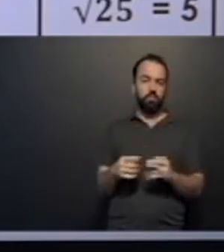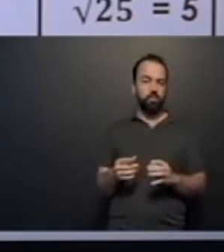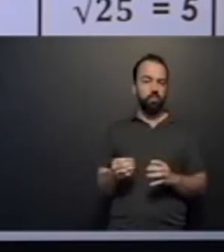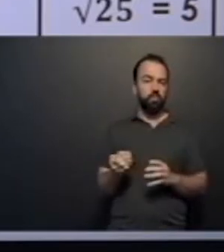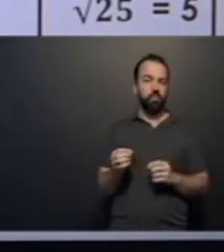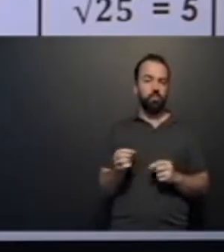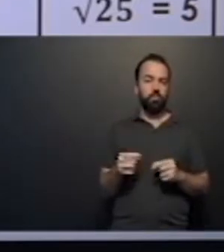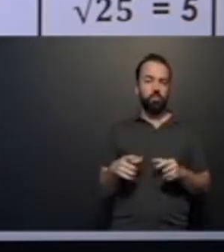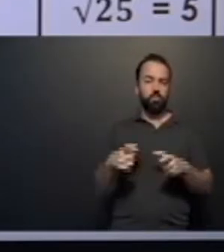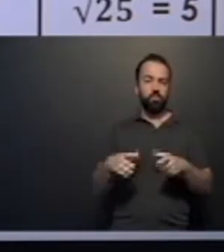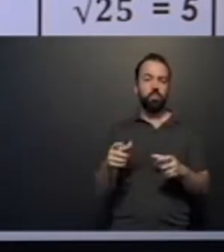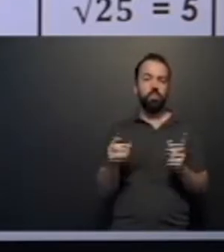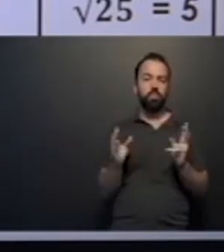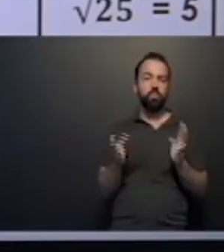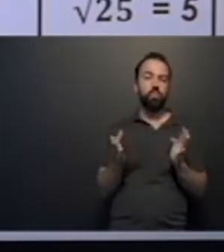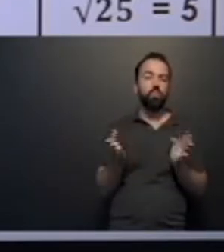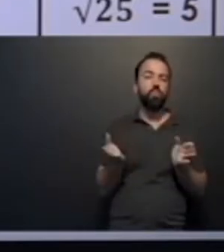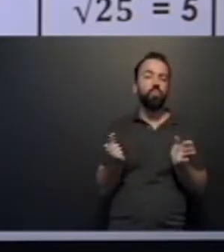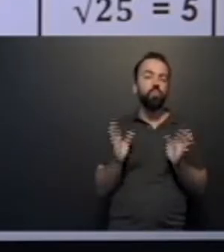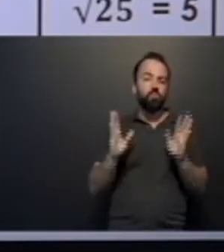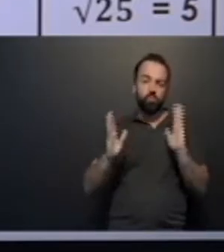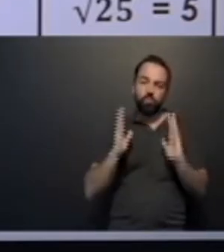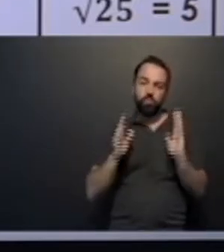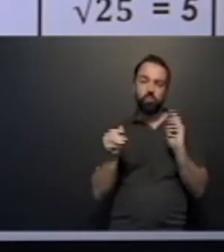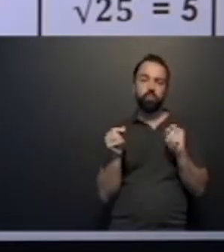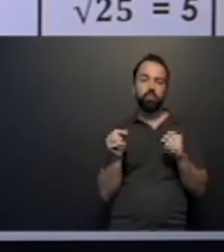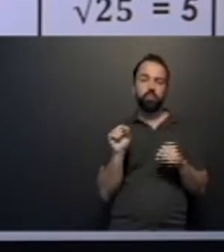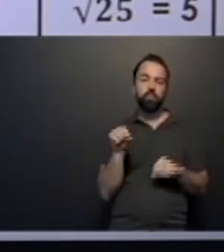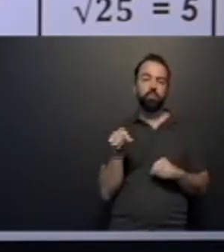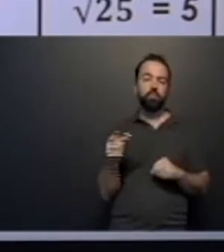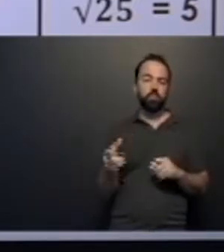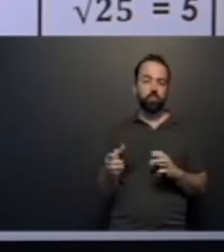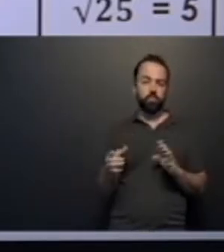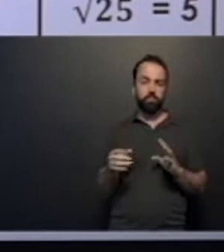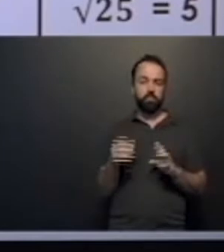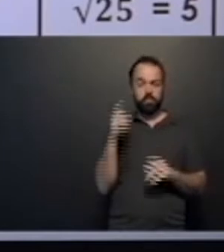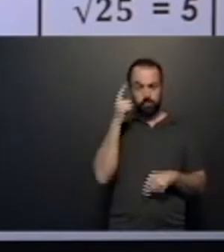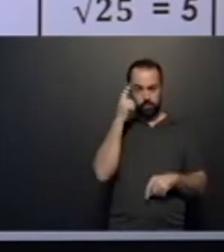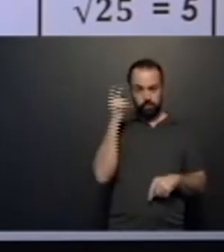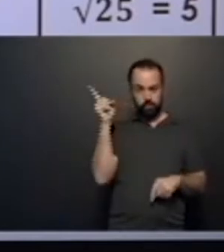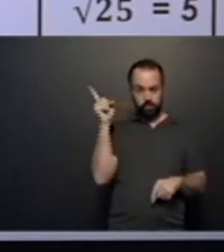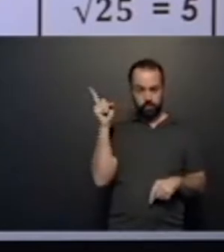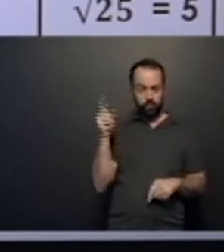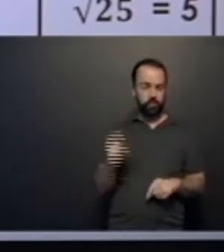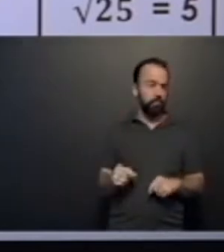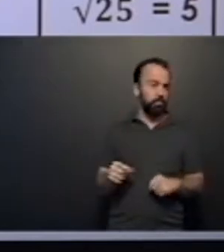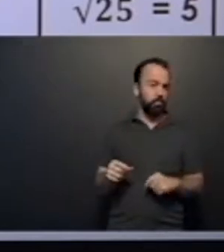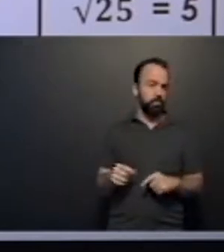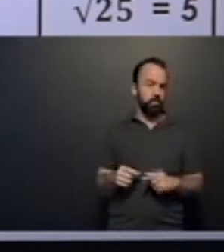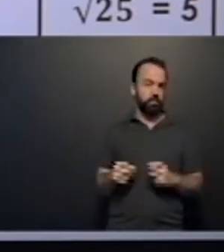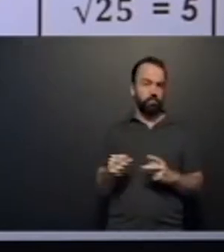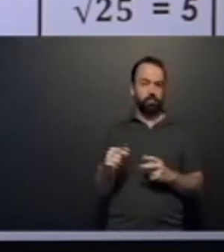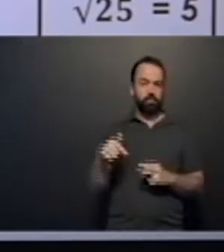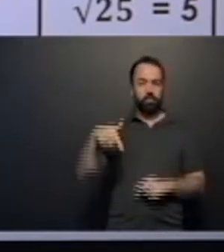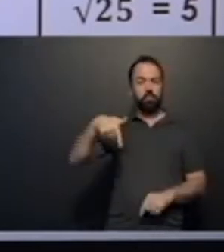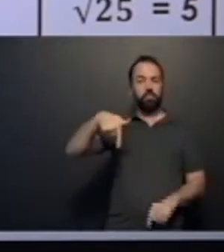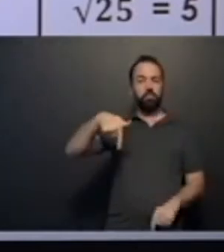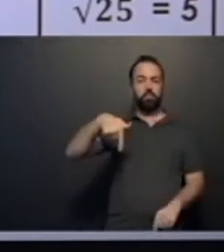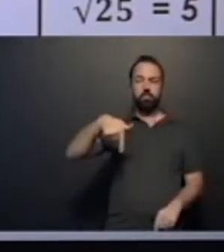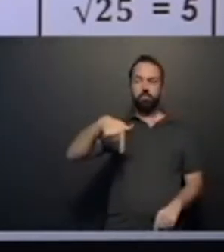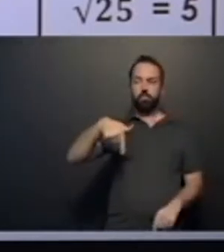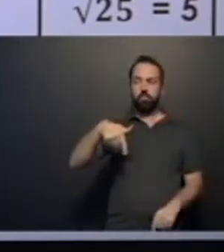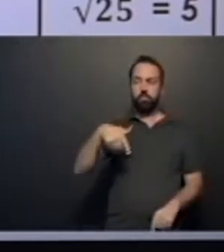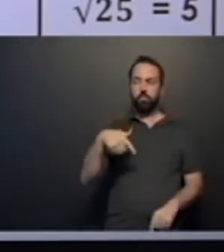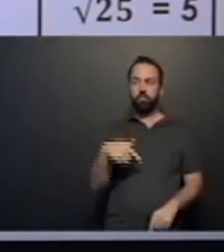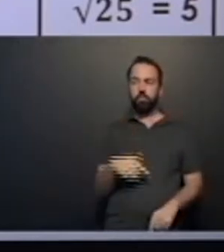compreendido entre os números e vamos dar uma passadinha aqui ó raiz quadrada de 7